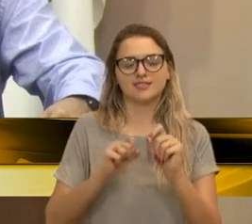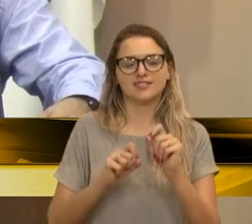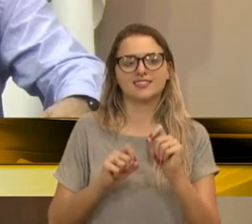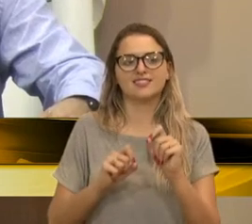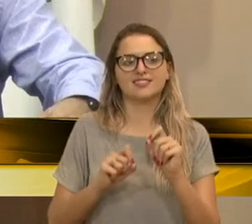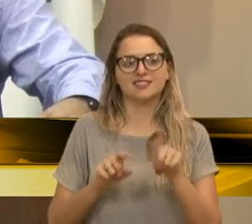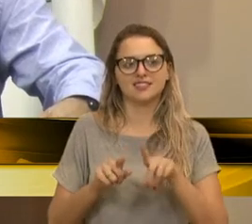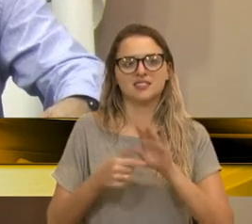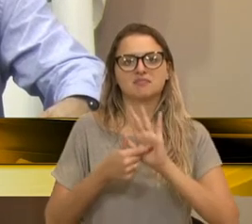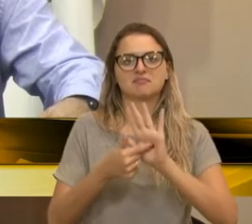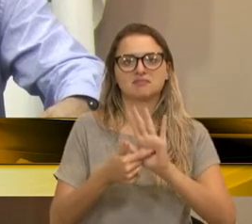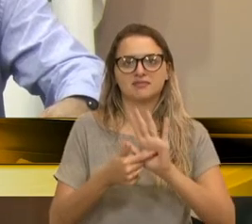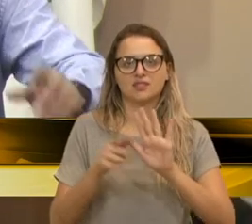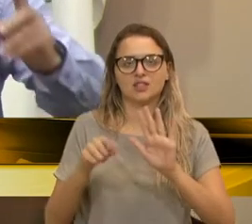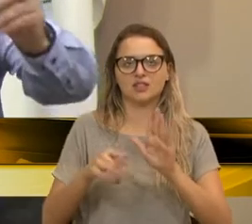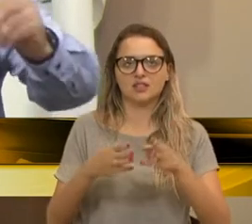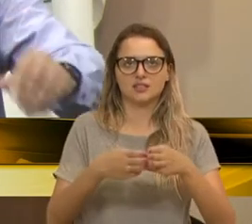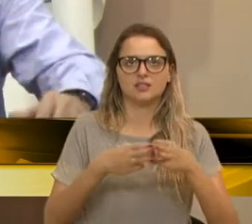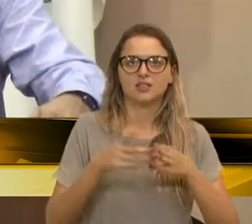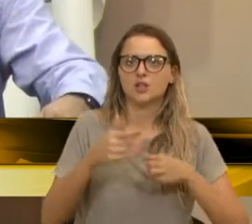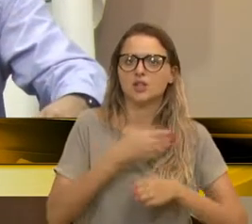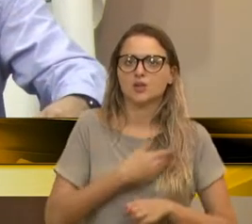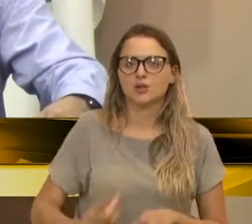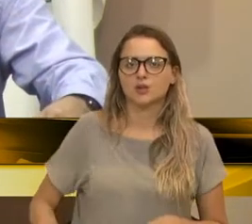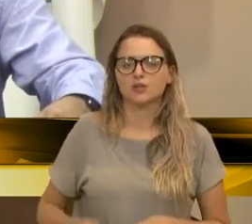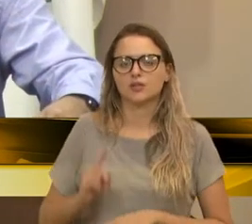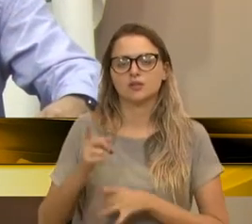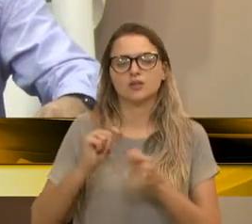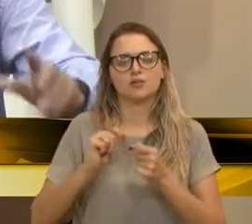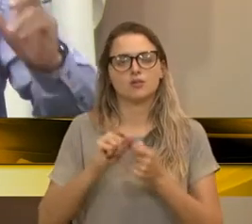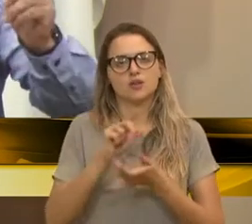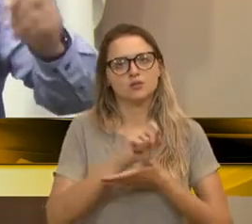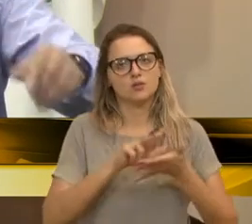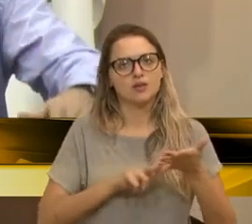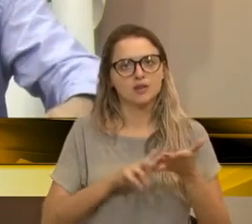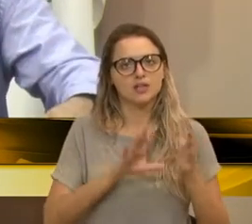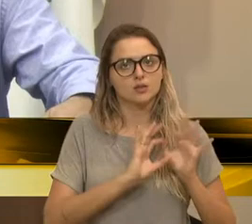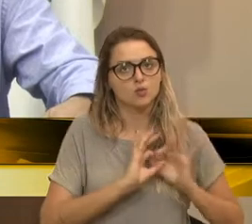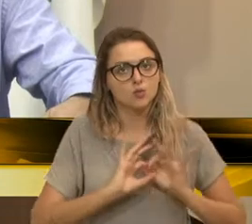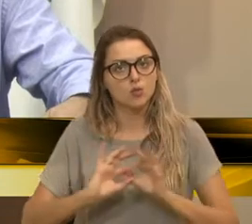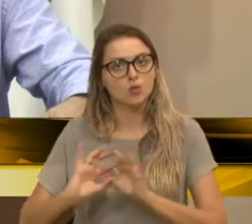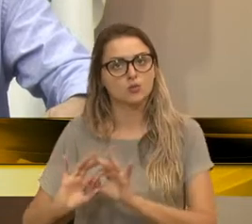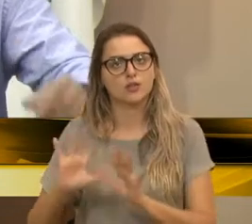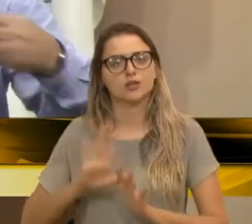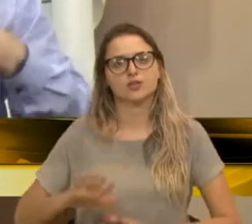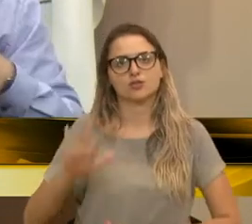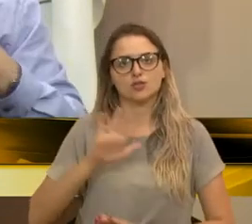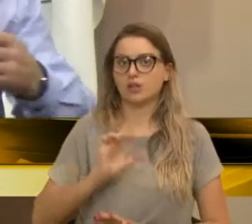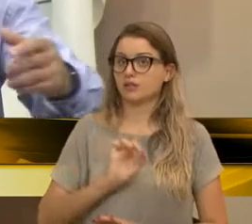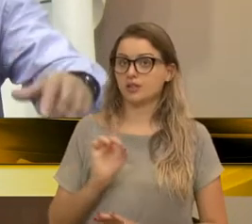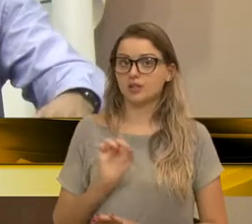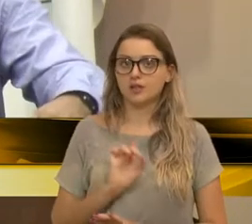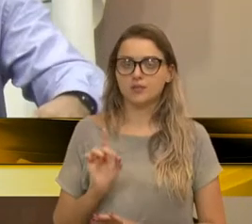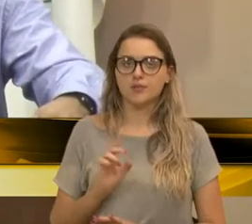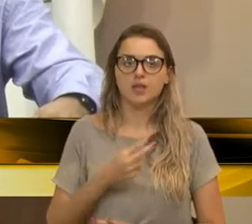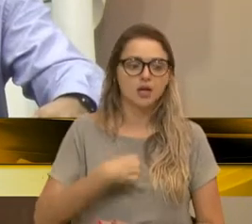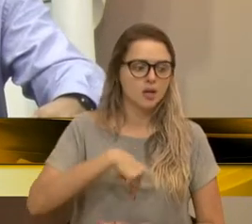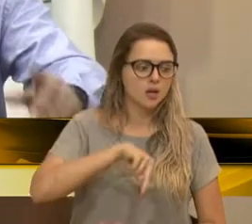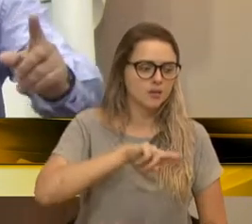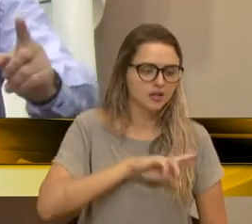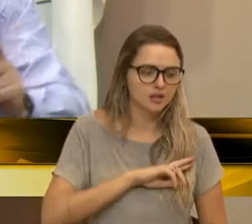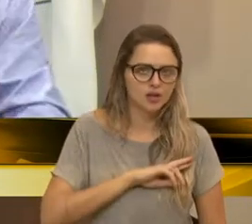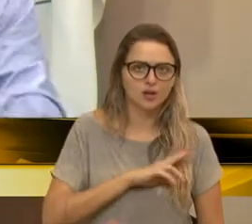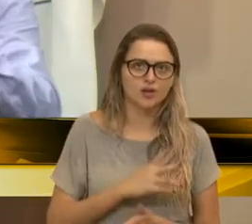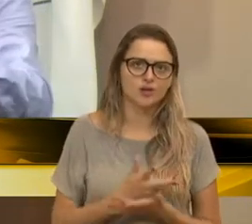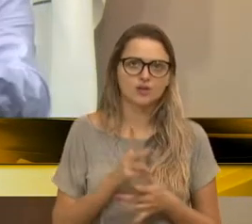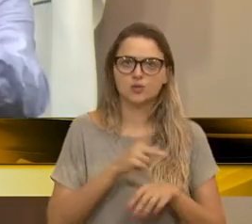constantemente ali na nossa moção, o governo não faz uma análise do contexto de um todo. Para nós que quebra o país, não